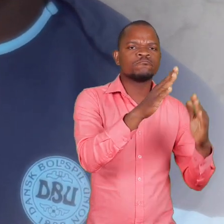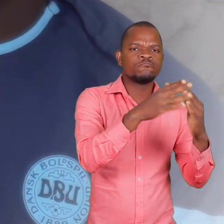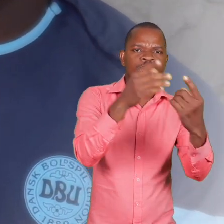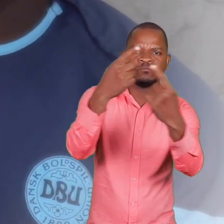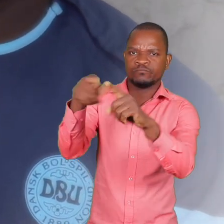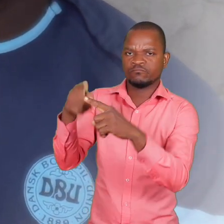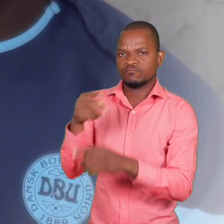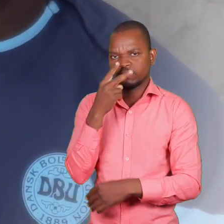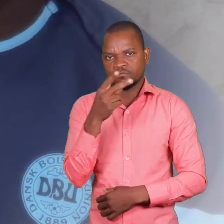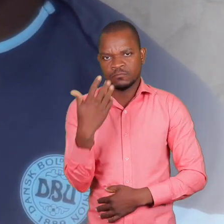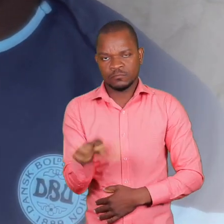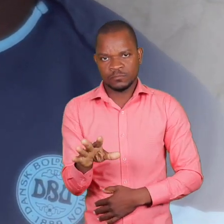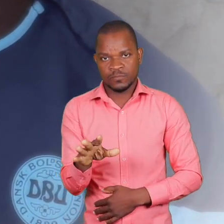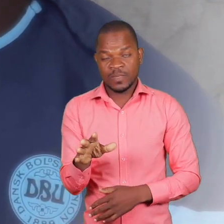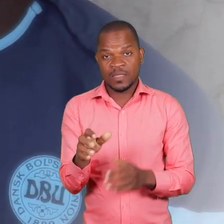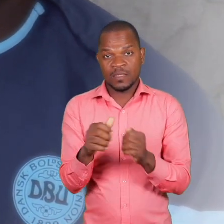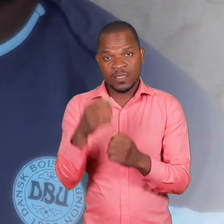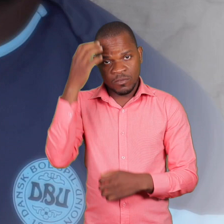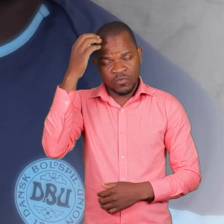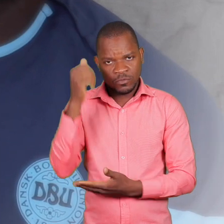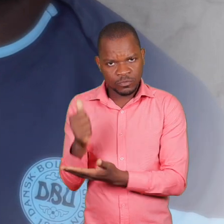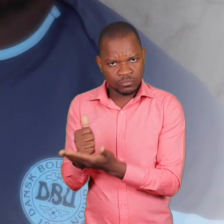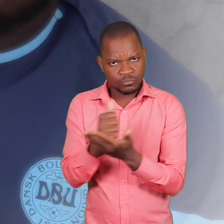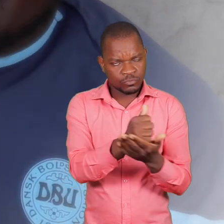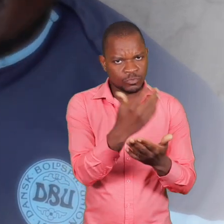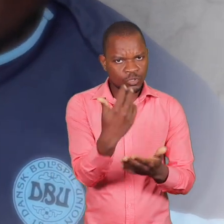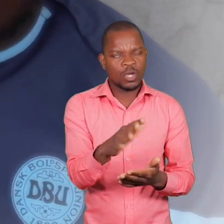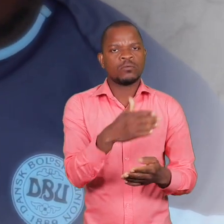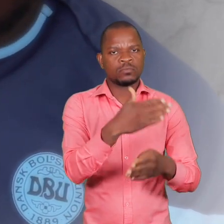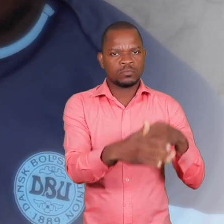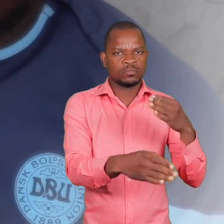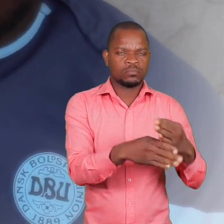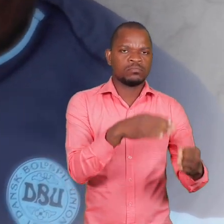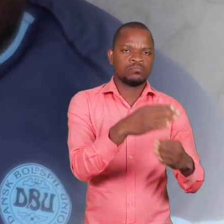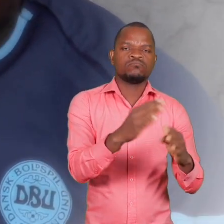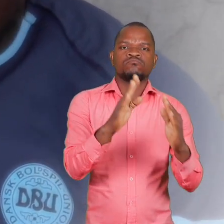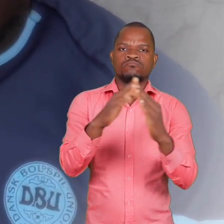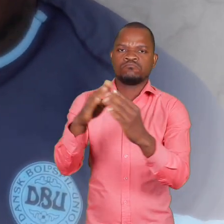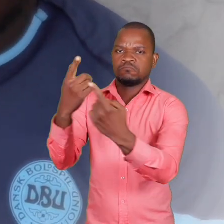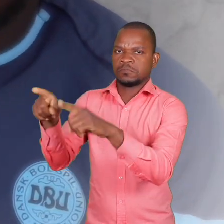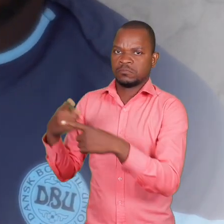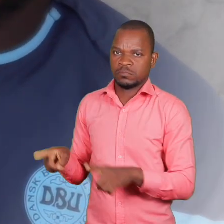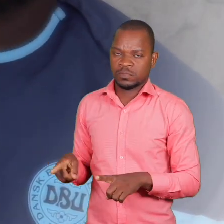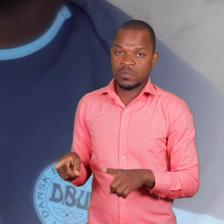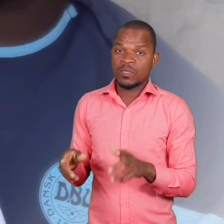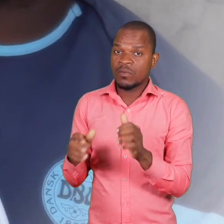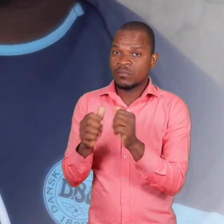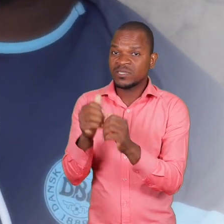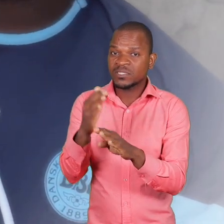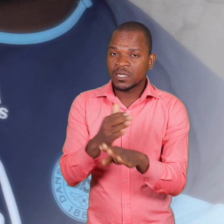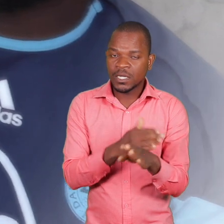só que o governo conseguiu construir latrina em outras casas, mas não aquilo que